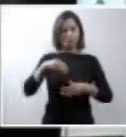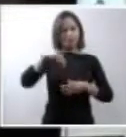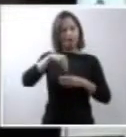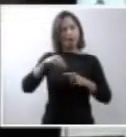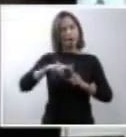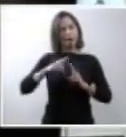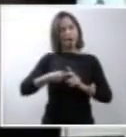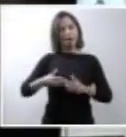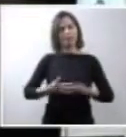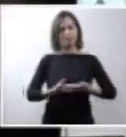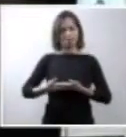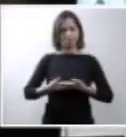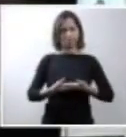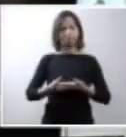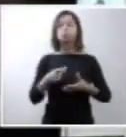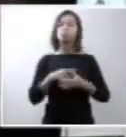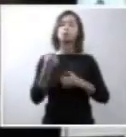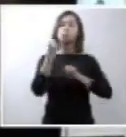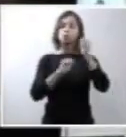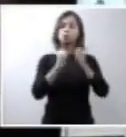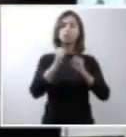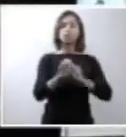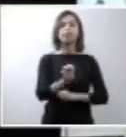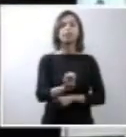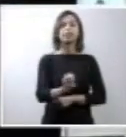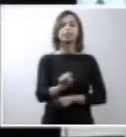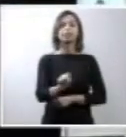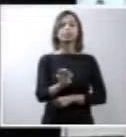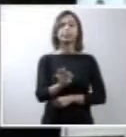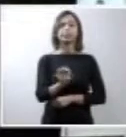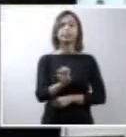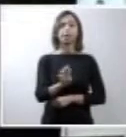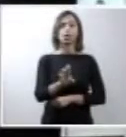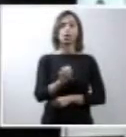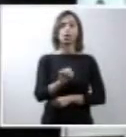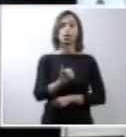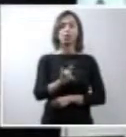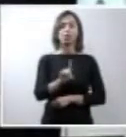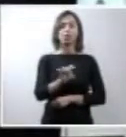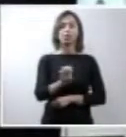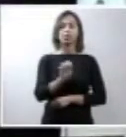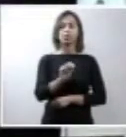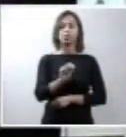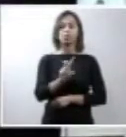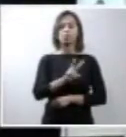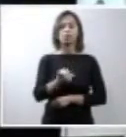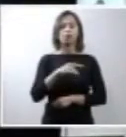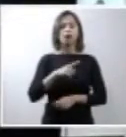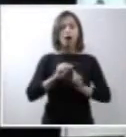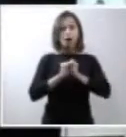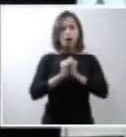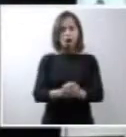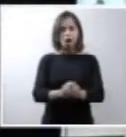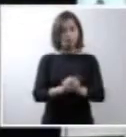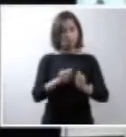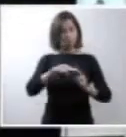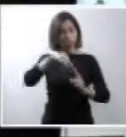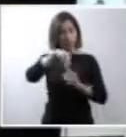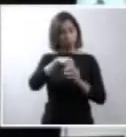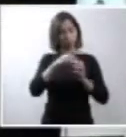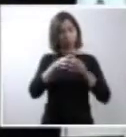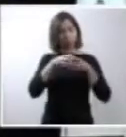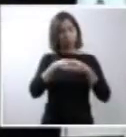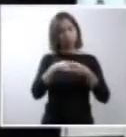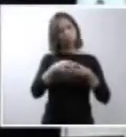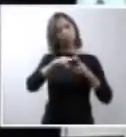produz corticosteroides, que são os esteroides que vão acompanhá-lo no parto, e se forem